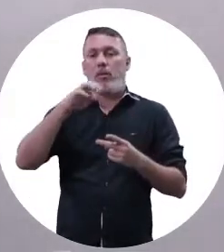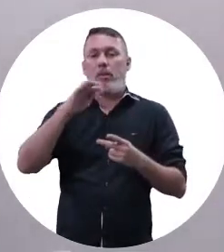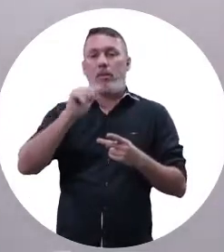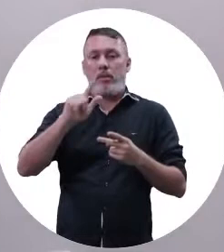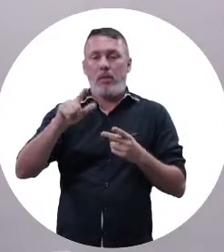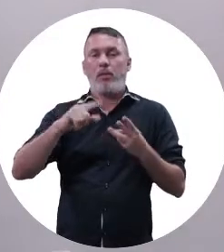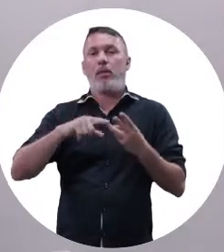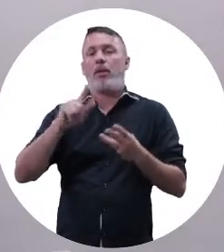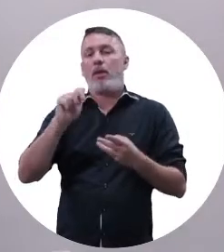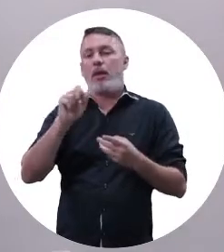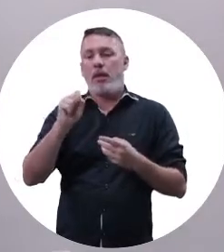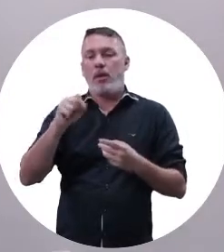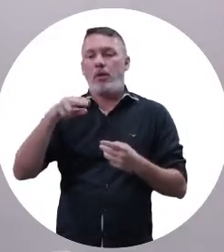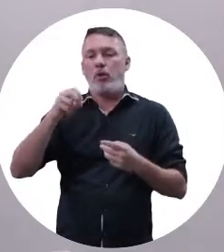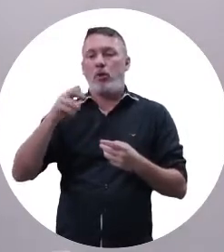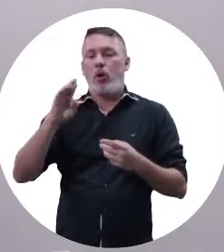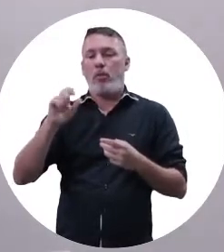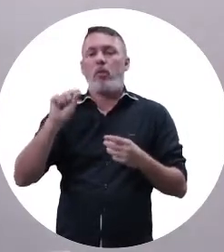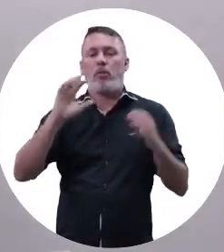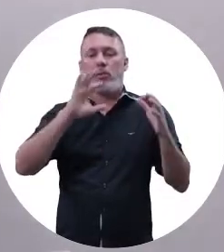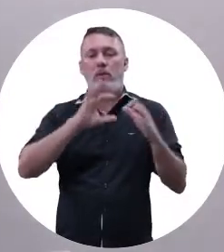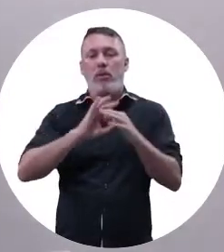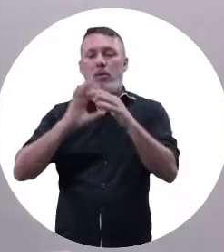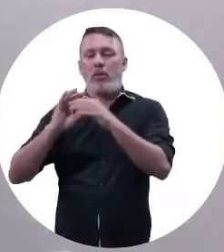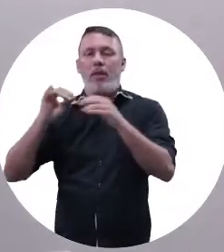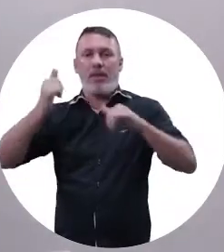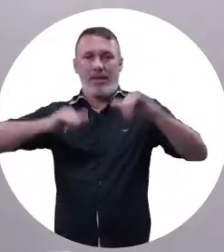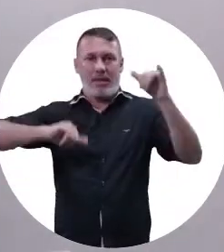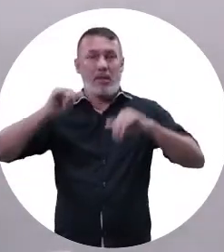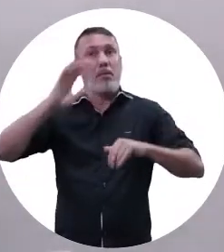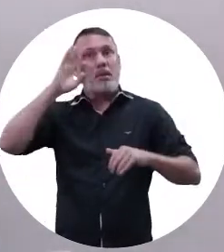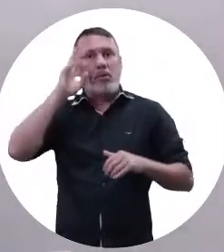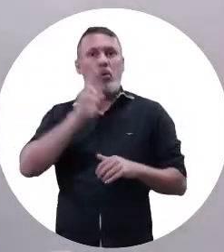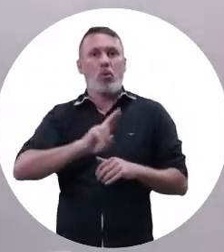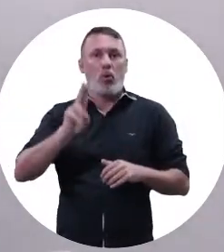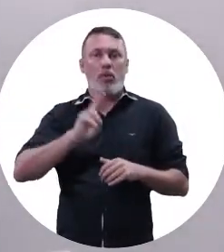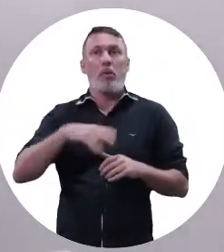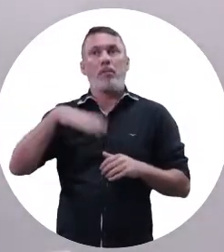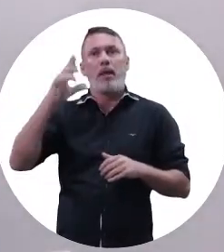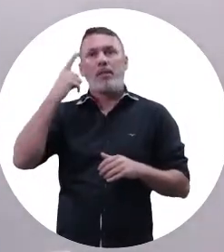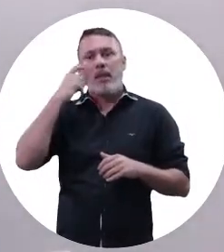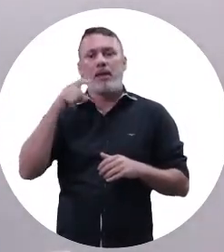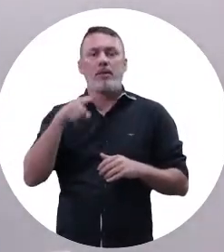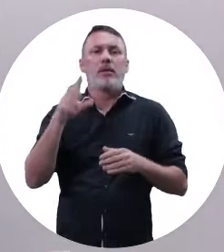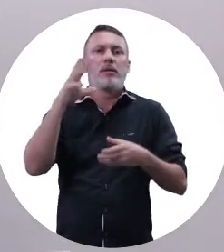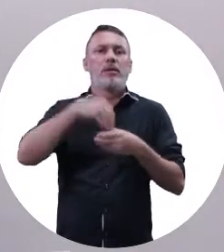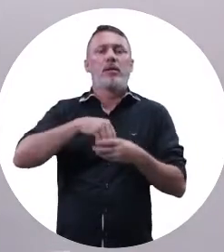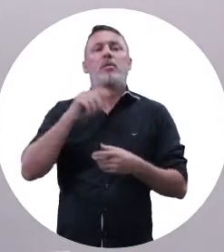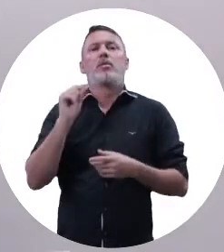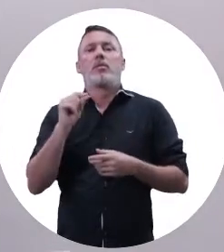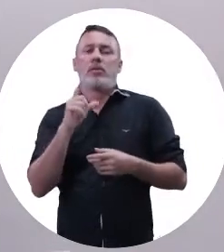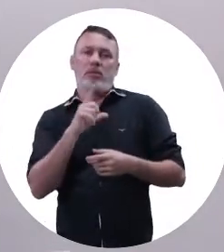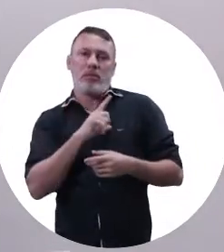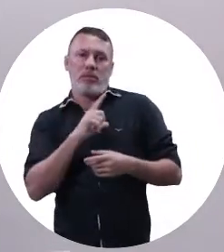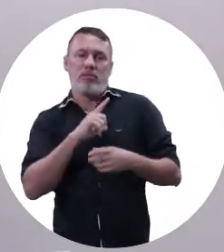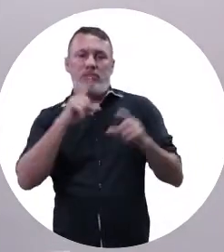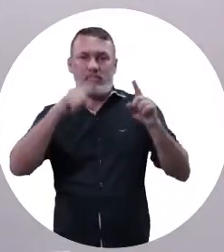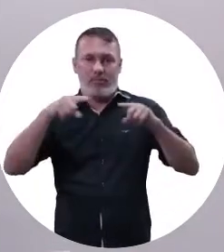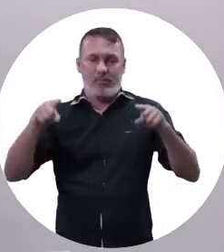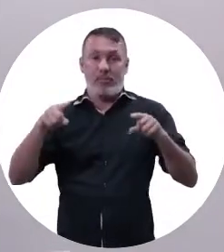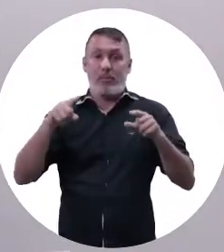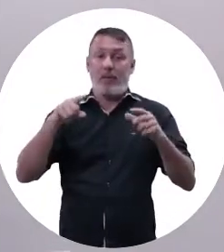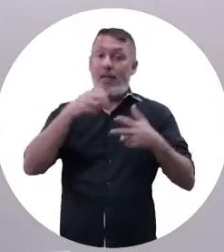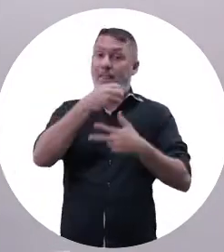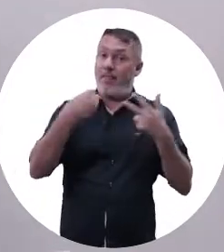que a gente chama de ligações químicas. Nas ligações químicas, o que é mais interessante para a gente dentro de a